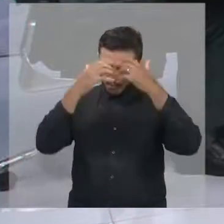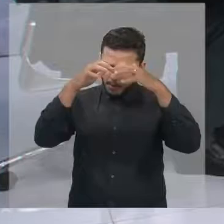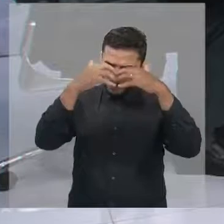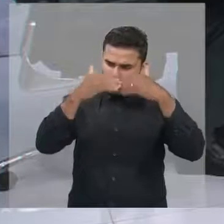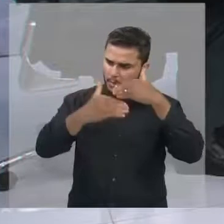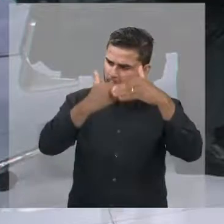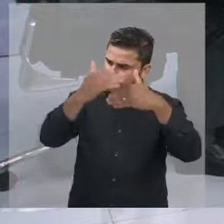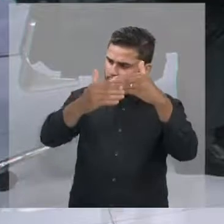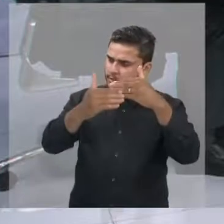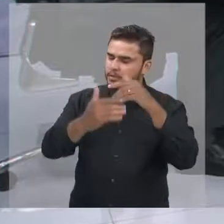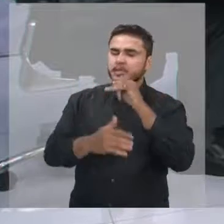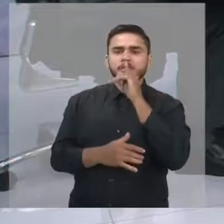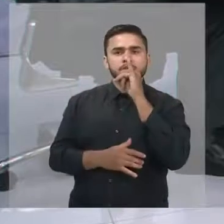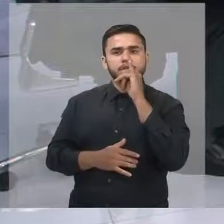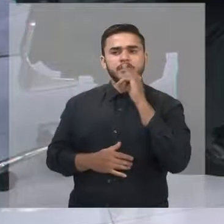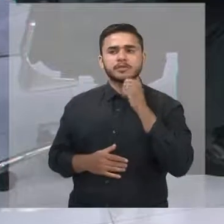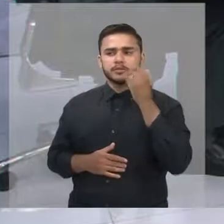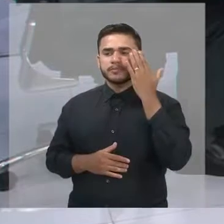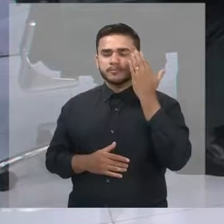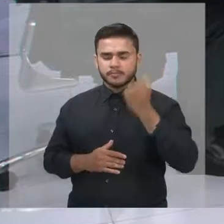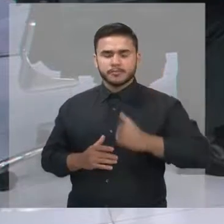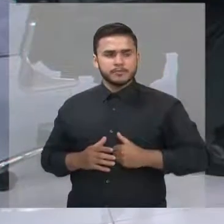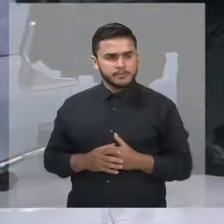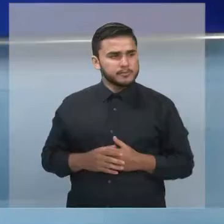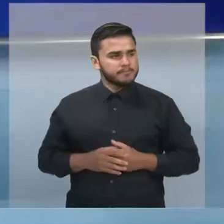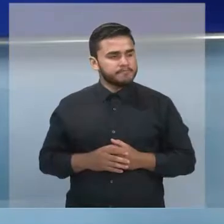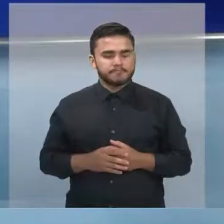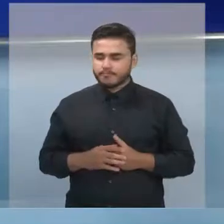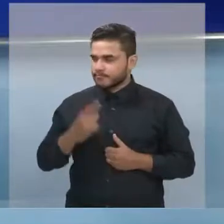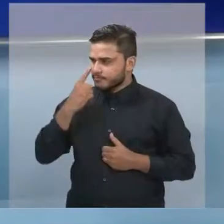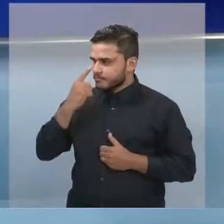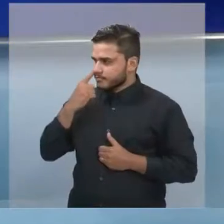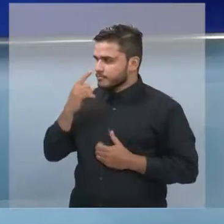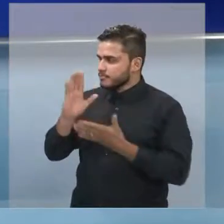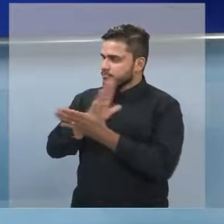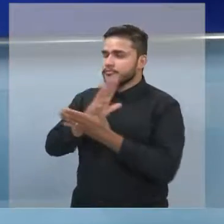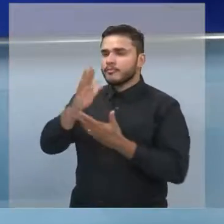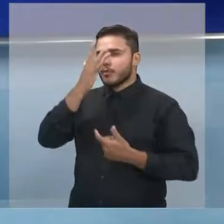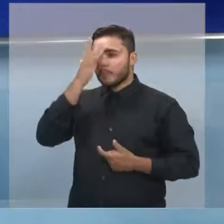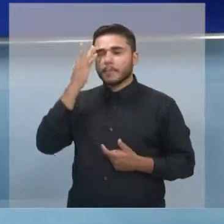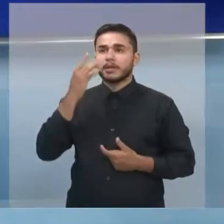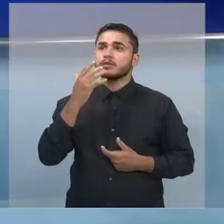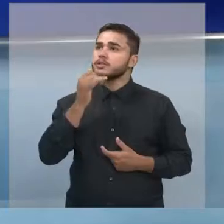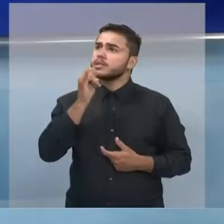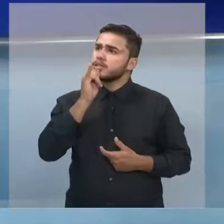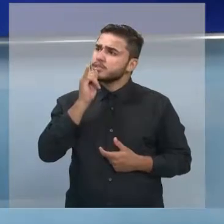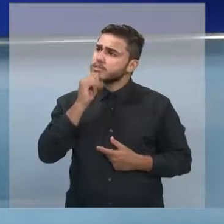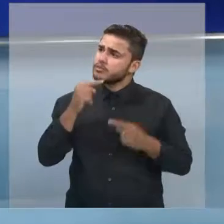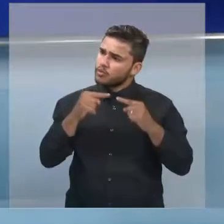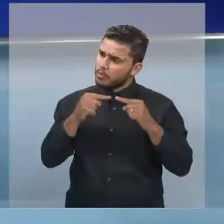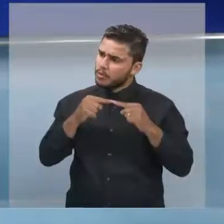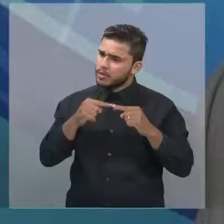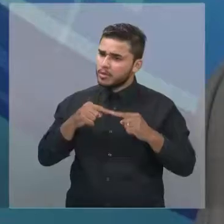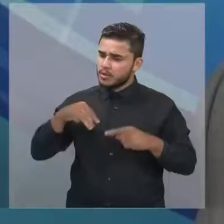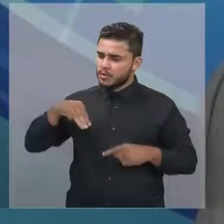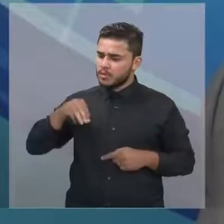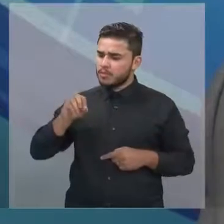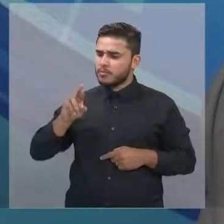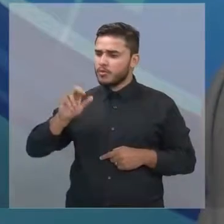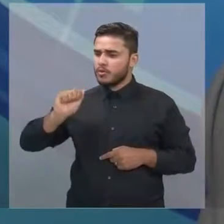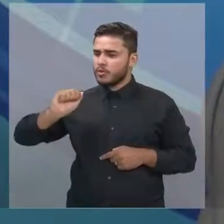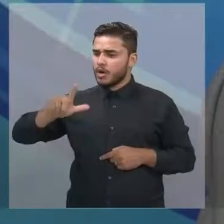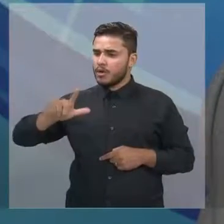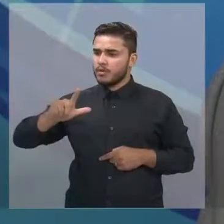desenvolvimento cognitivo, se isto não dá às pessoas uma base, quer dizer,